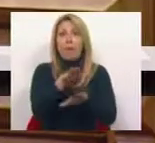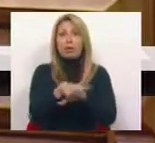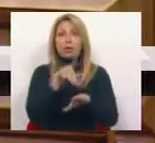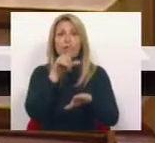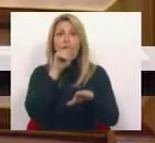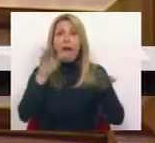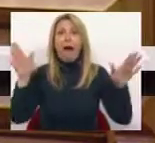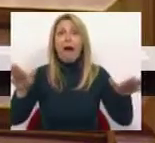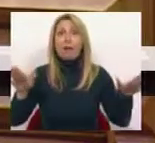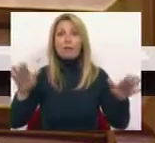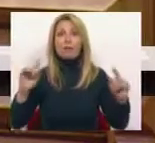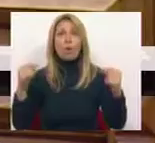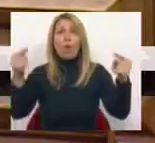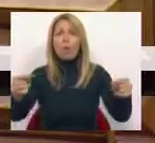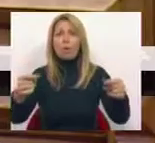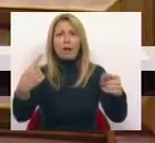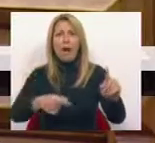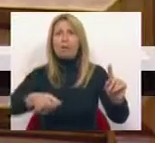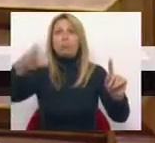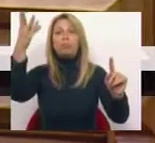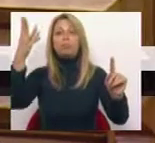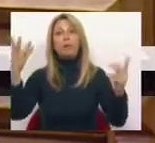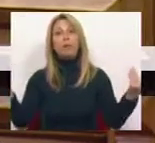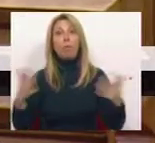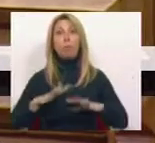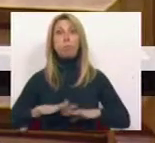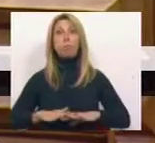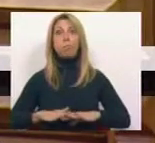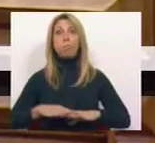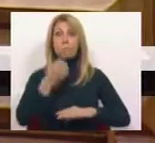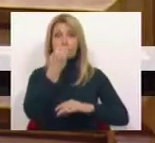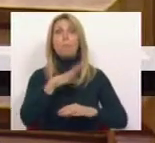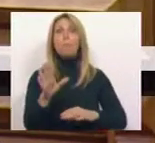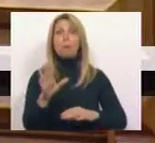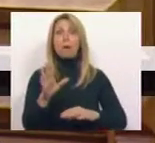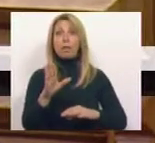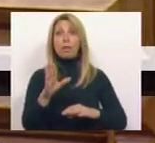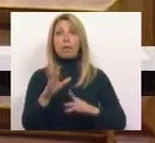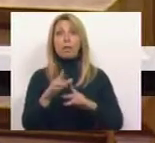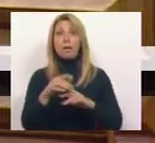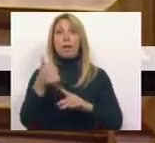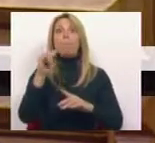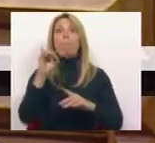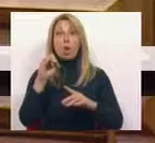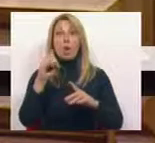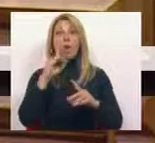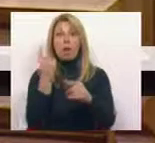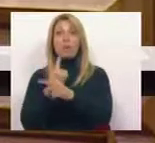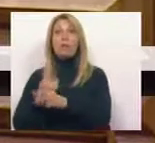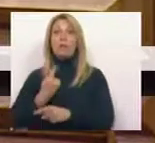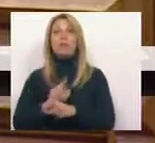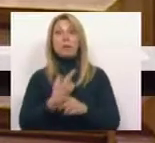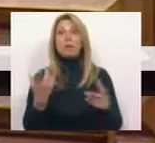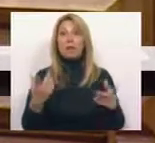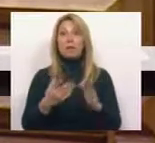espécies. Estancar, por isso, a perda da biodiversidade, que é avassaladora ao nível mundial, é um compromisso que